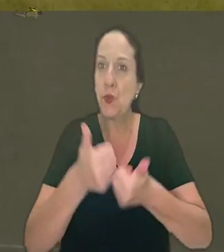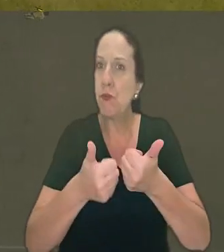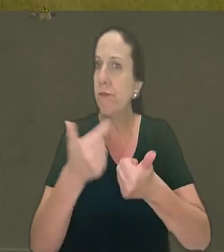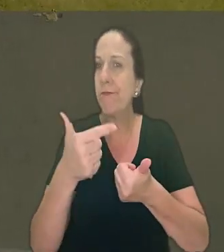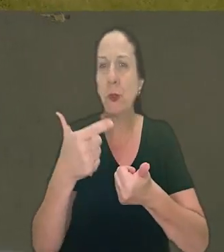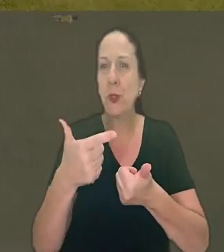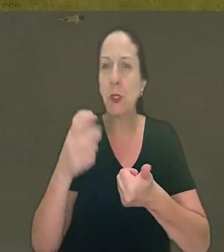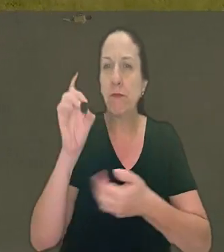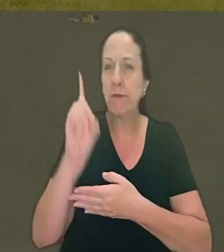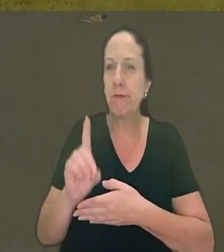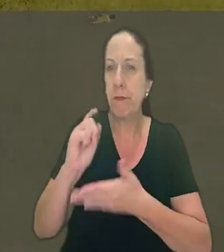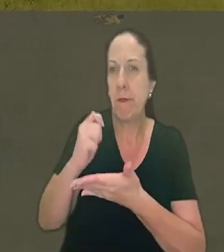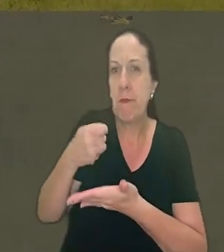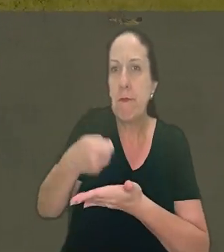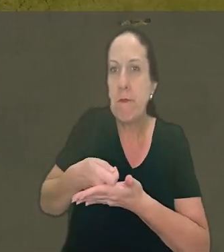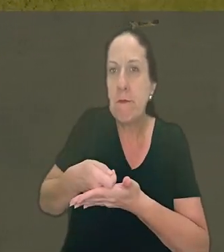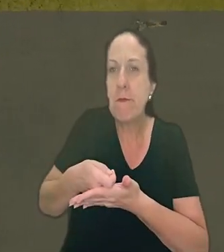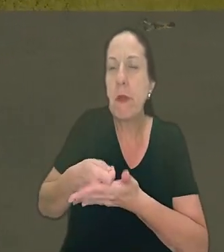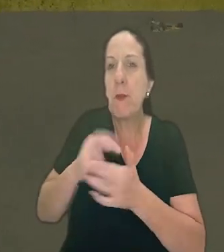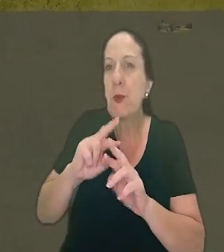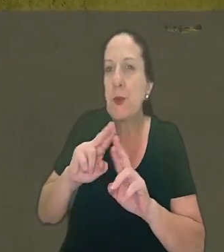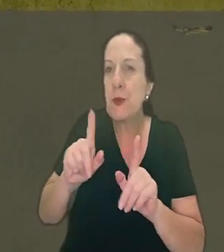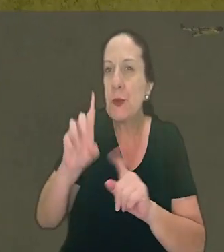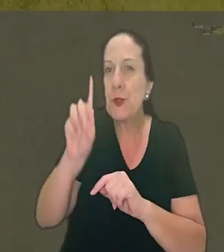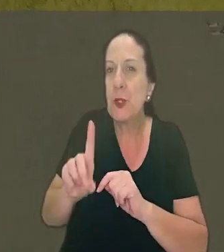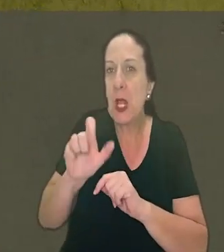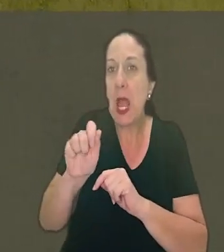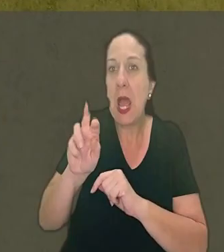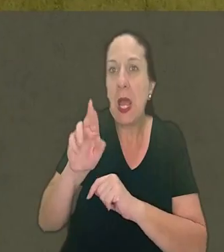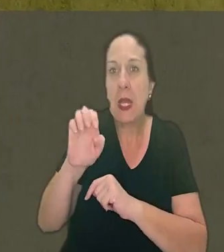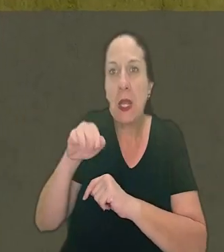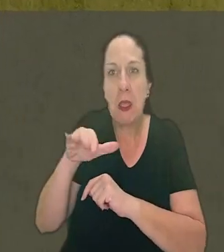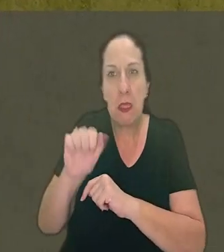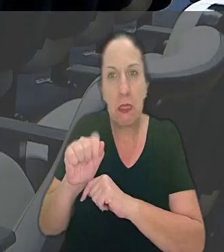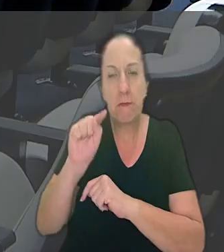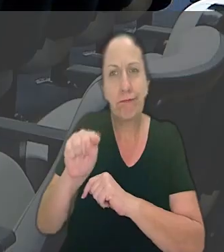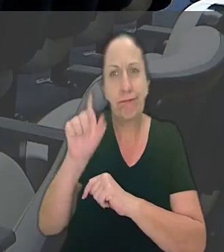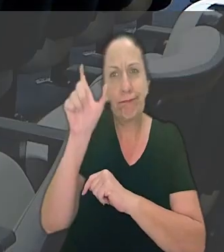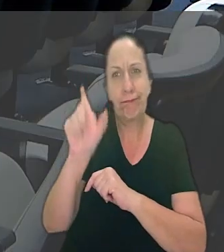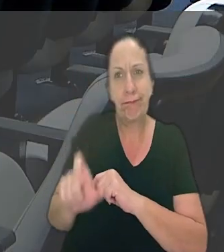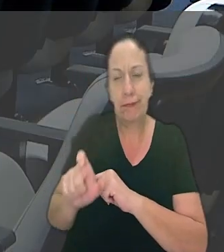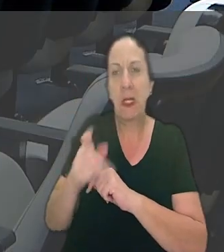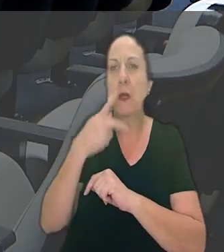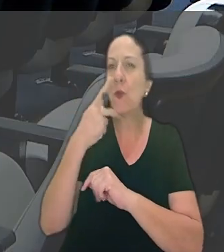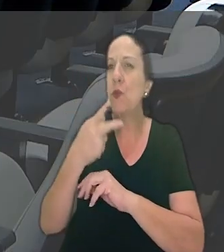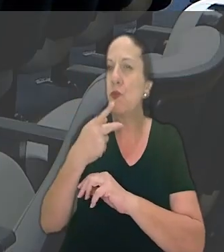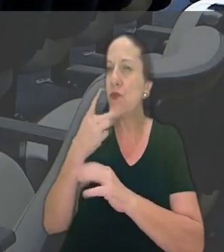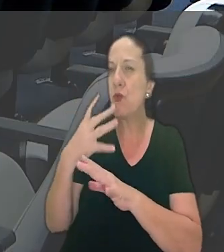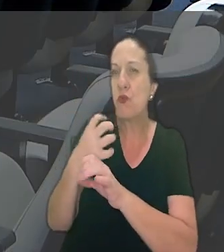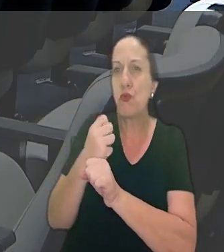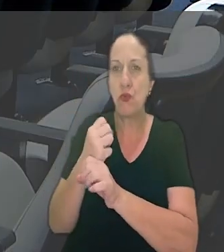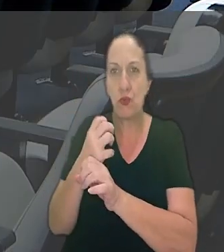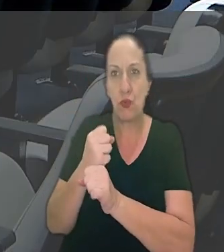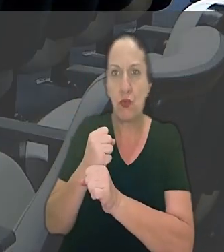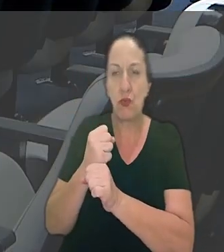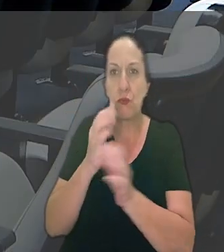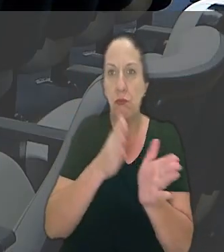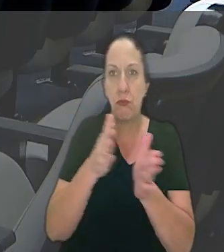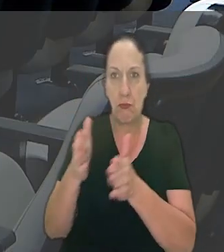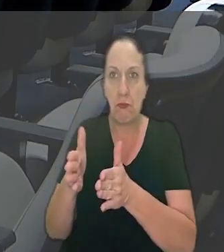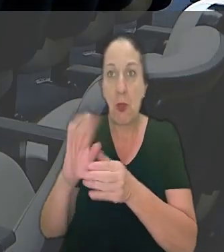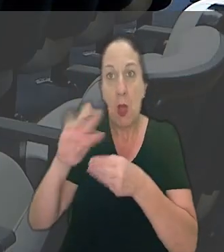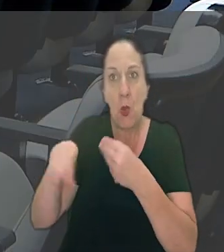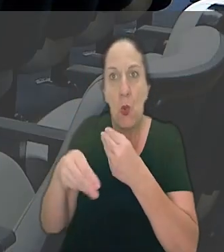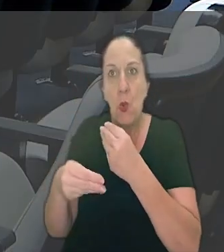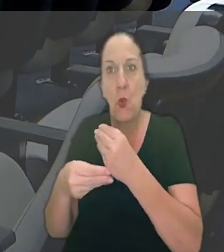Jogador de futebol não obtém direito ao pagamento de diferenças do direito de arena. O atleta alegou que a base de cálculo